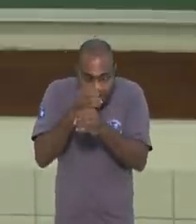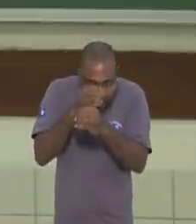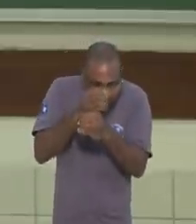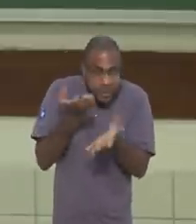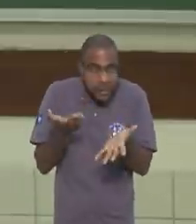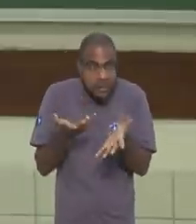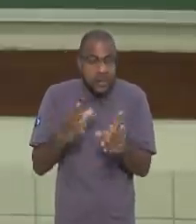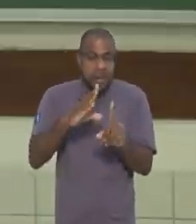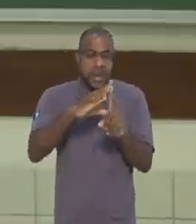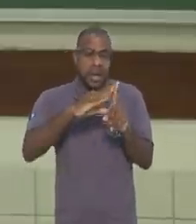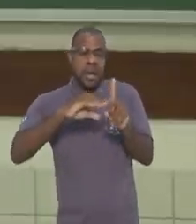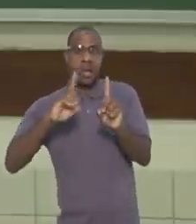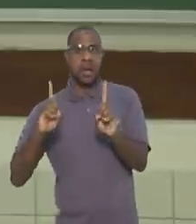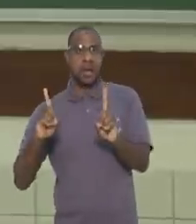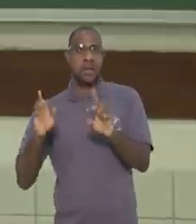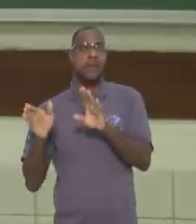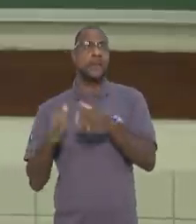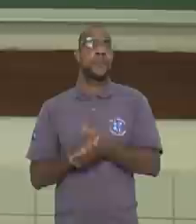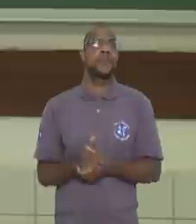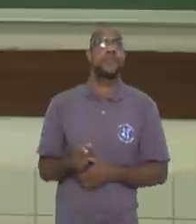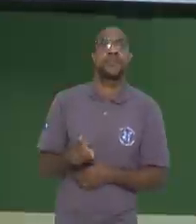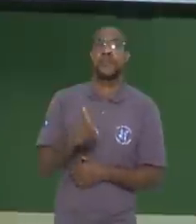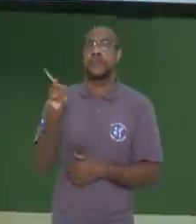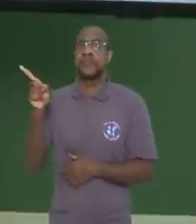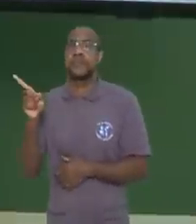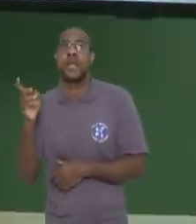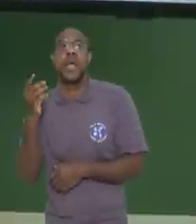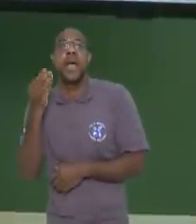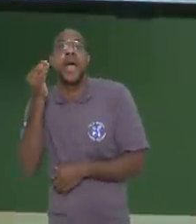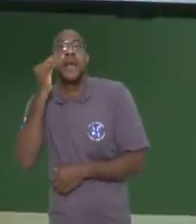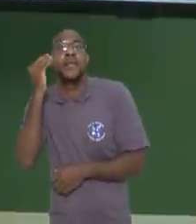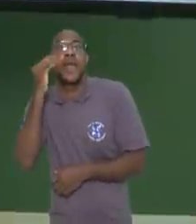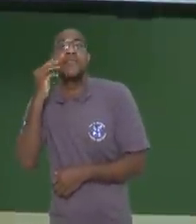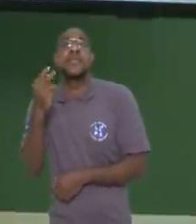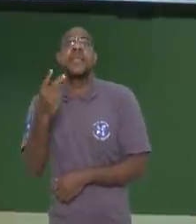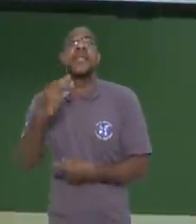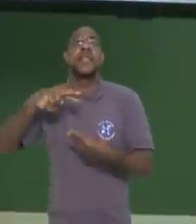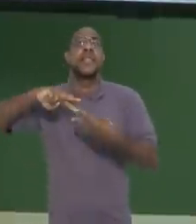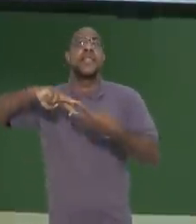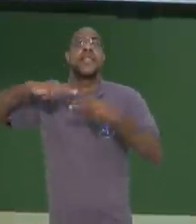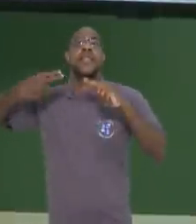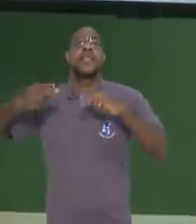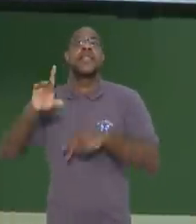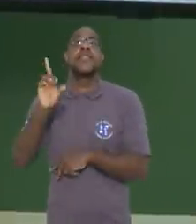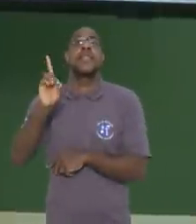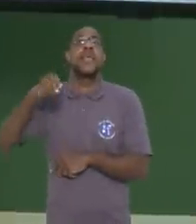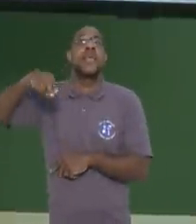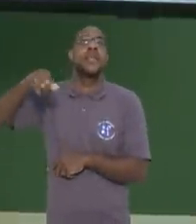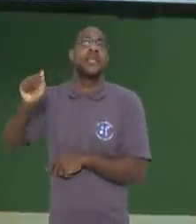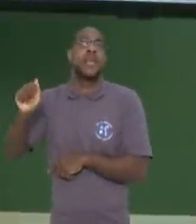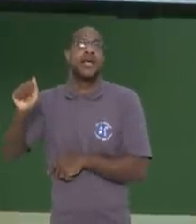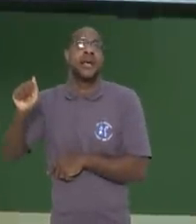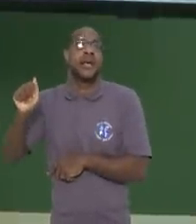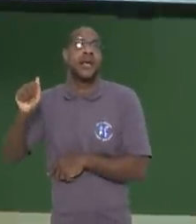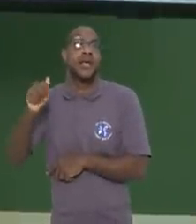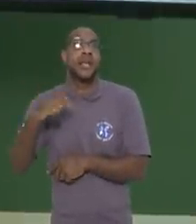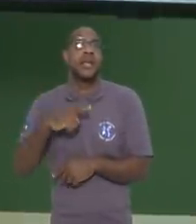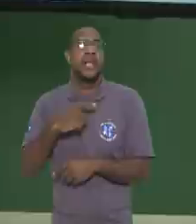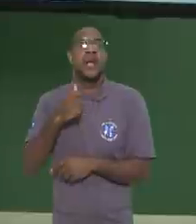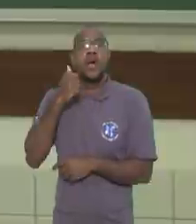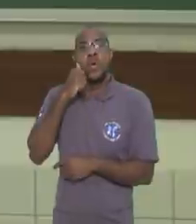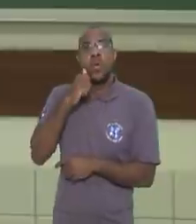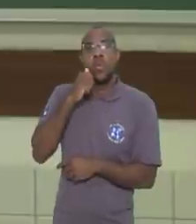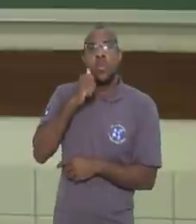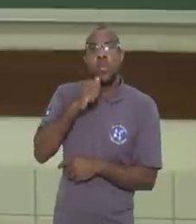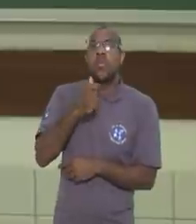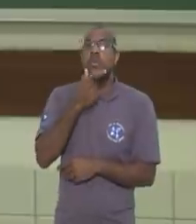DNA. Lembra como é que fazia? Então você está aqui, ó, o pai, a mãe e os possíveis filhos. E a gente tinha que ir comparando banda por banda. O filho sempre tem que ter uma